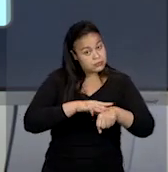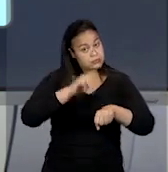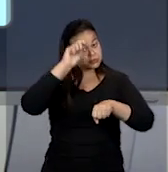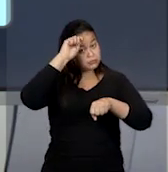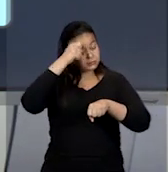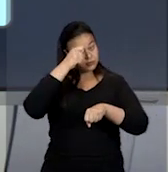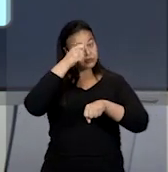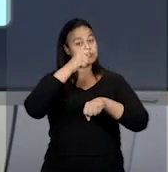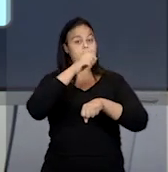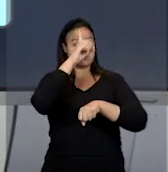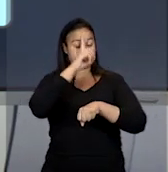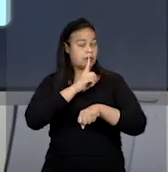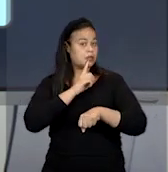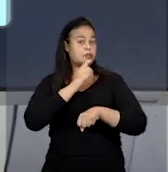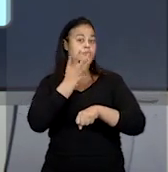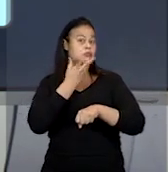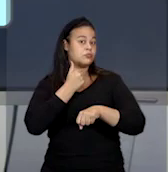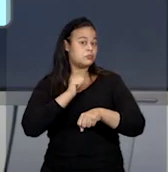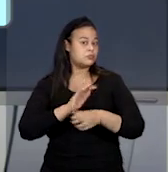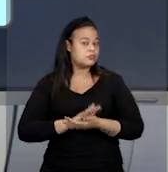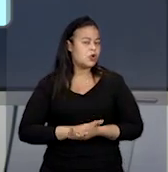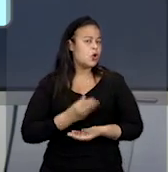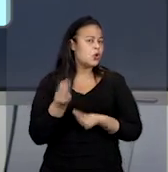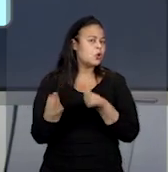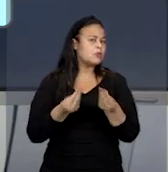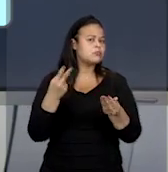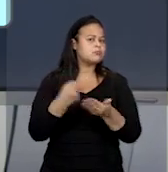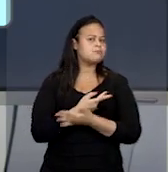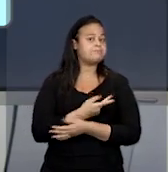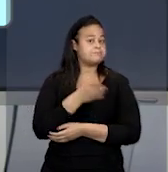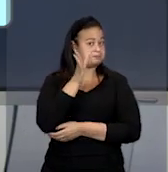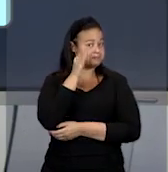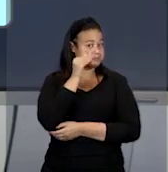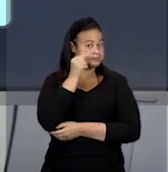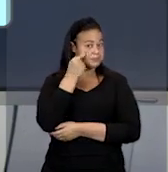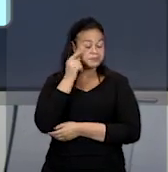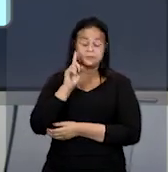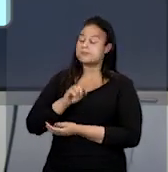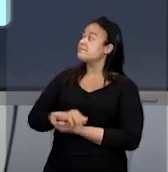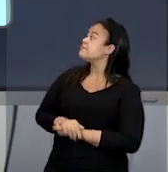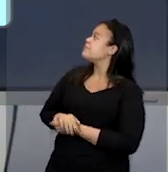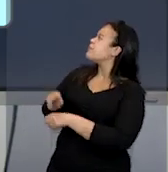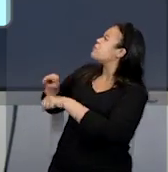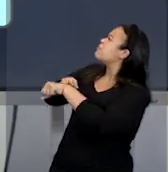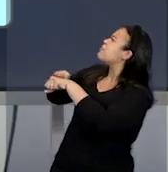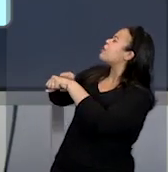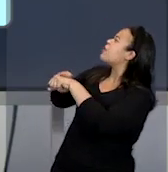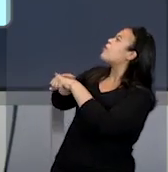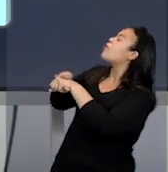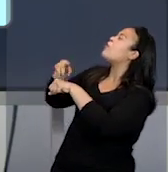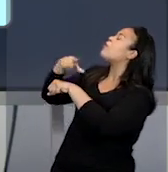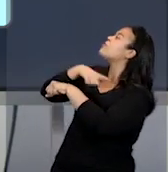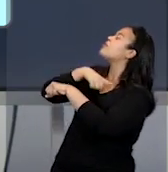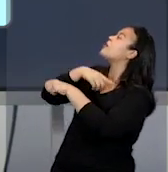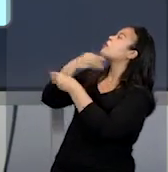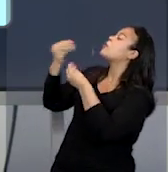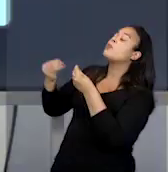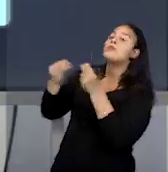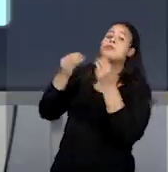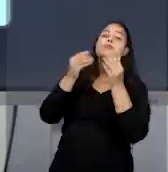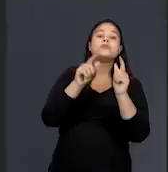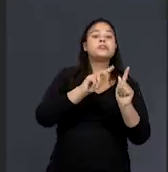amarelo. Como é que vai acontecer isso? Olha que interessante. Pelagem marrom, ela é determinada pelo